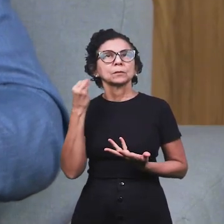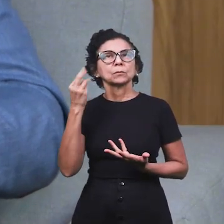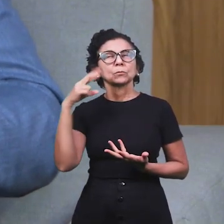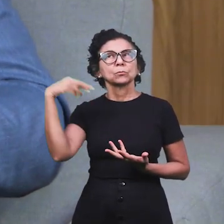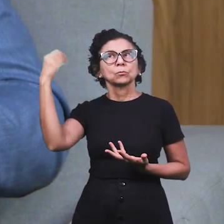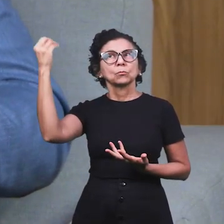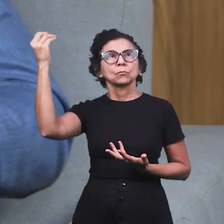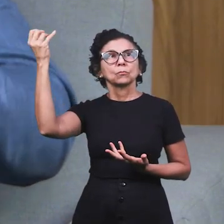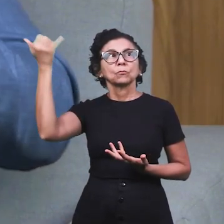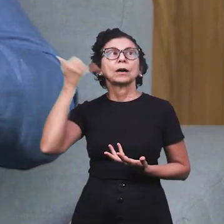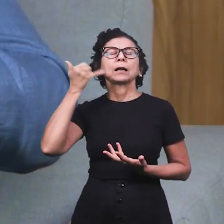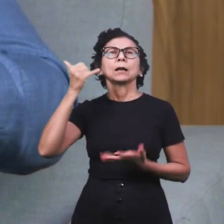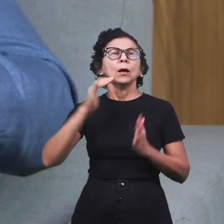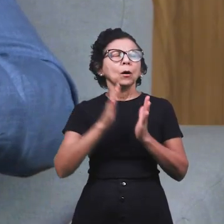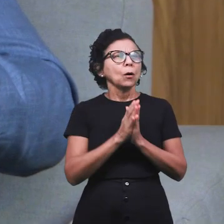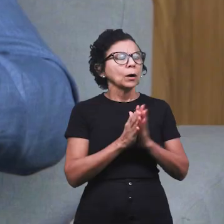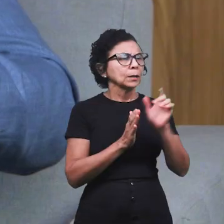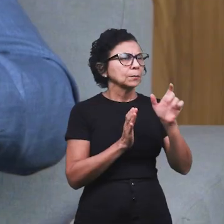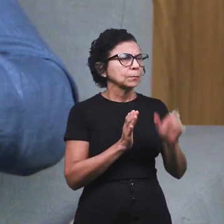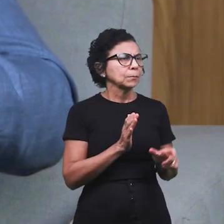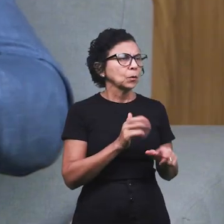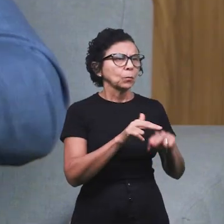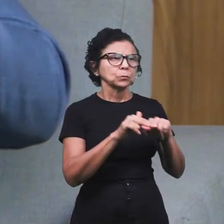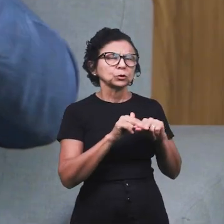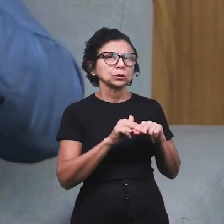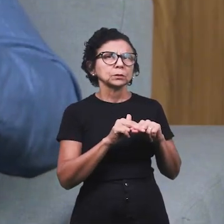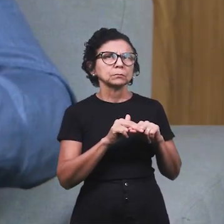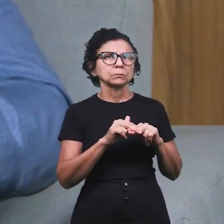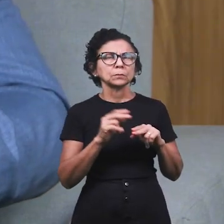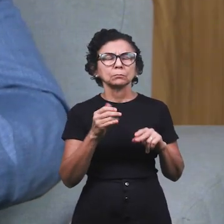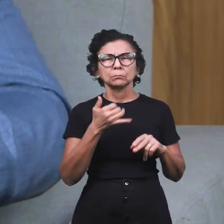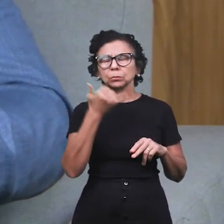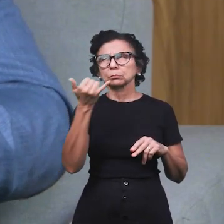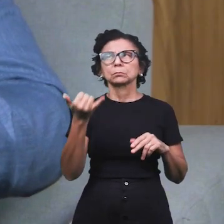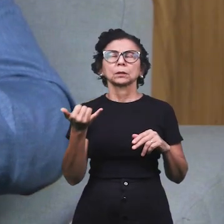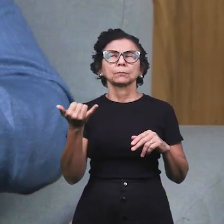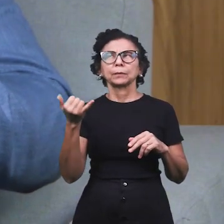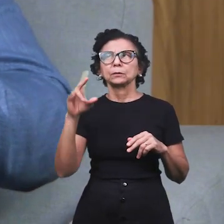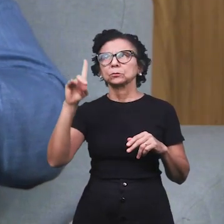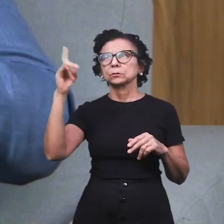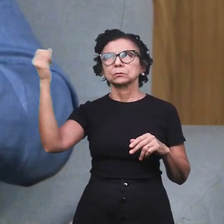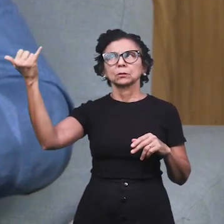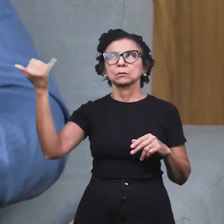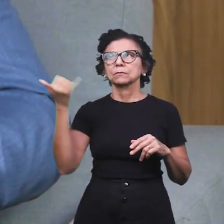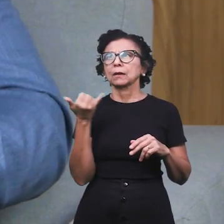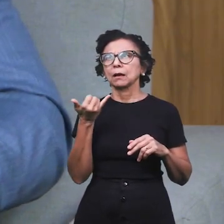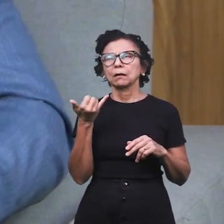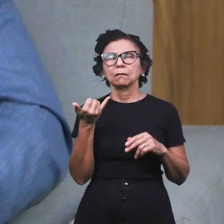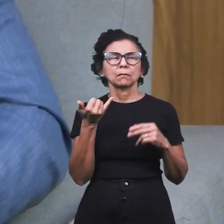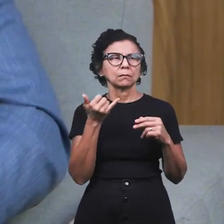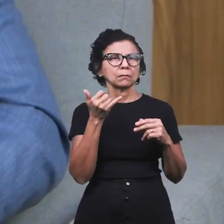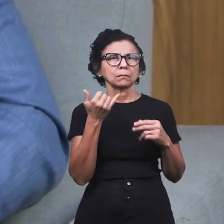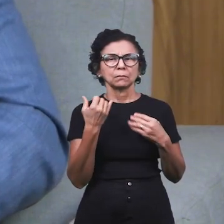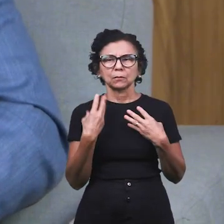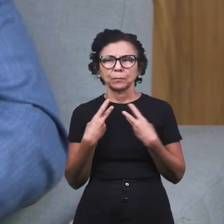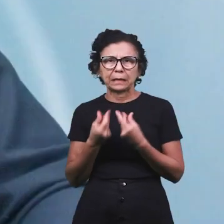revelação? Deus falar com ele, ora por isso. É do nada assim que chega? É porque ele merece? Como é que